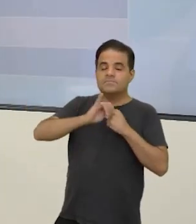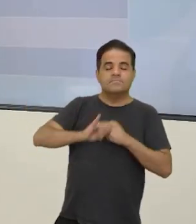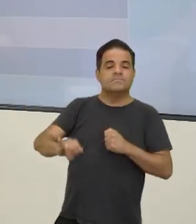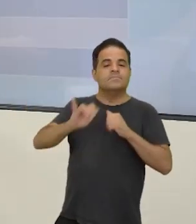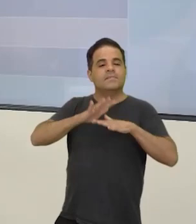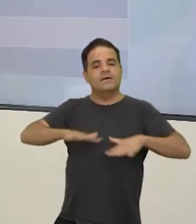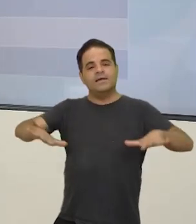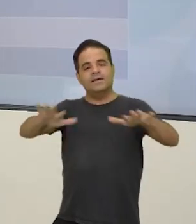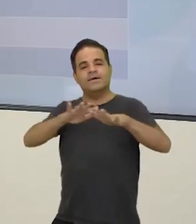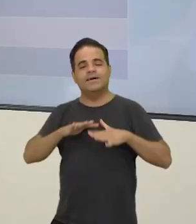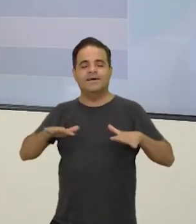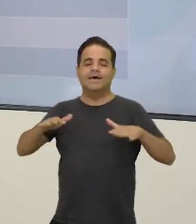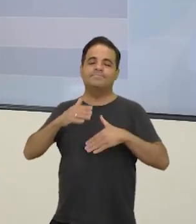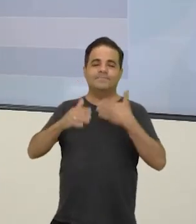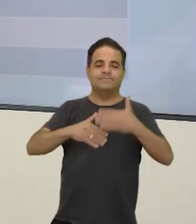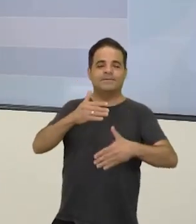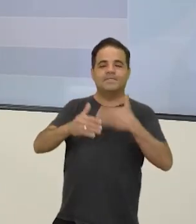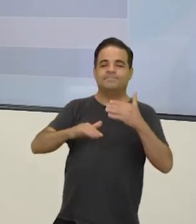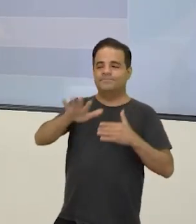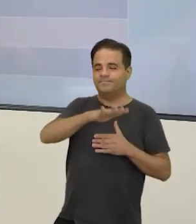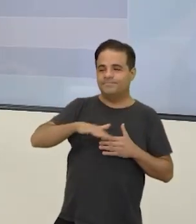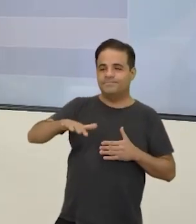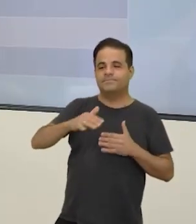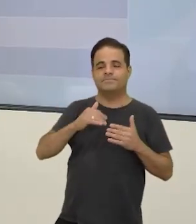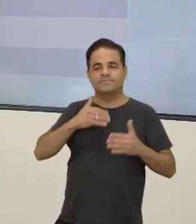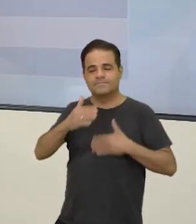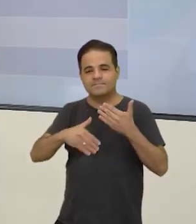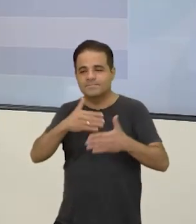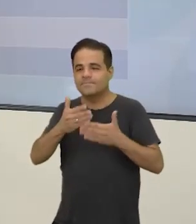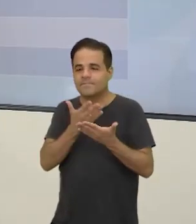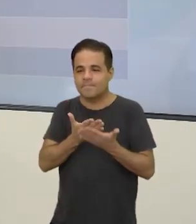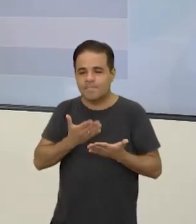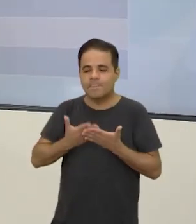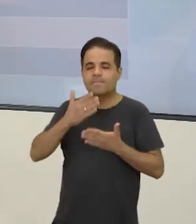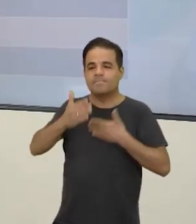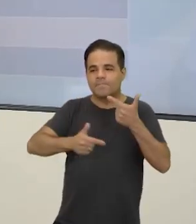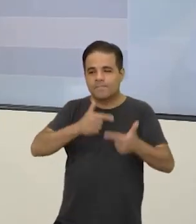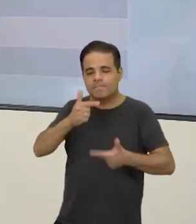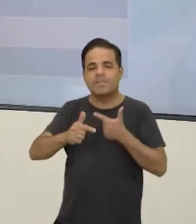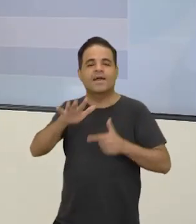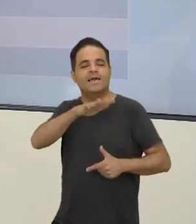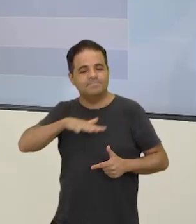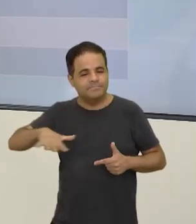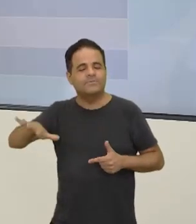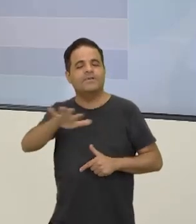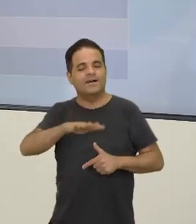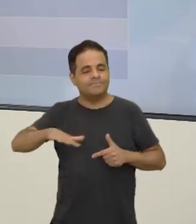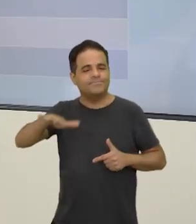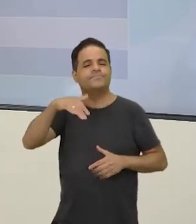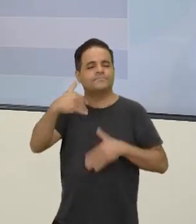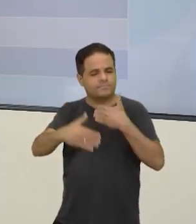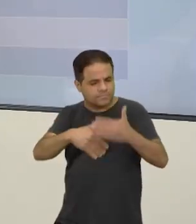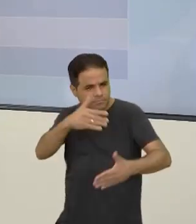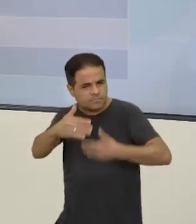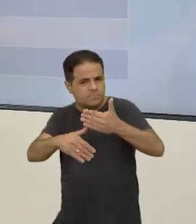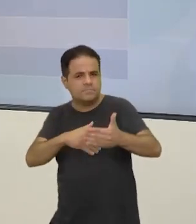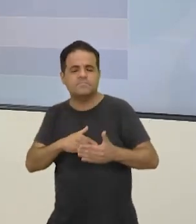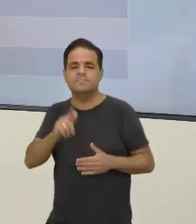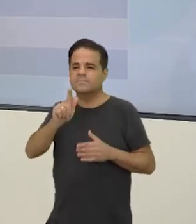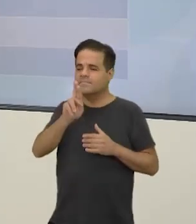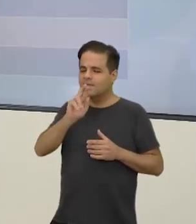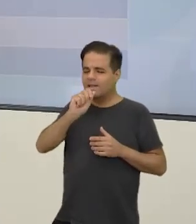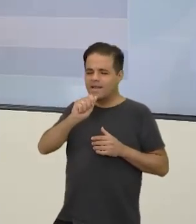escritores maravilhosos. Machado de Assis, ele faz isso de maneira maravilhosa, José de Alencar nesses livros, então, Graciliano